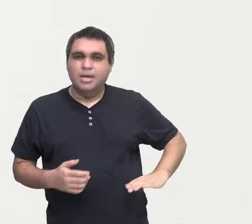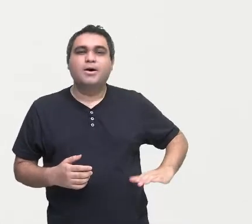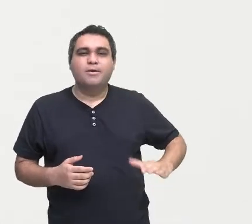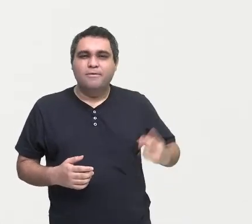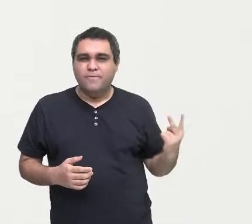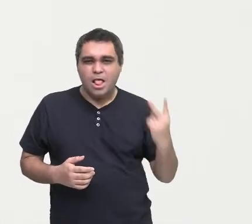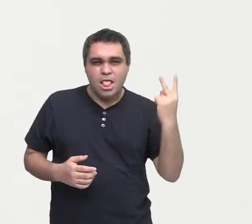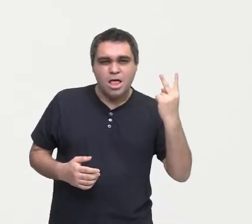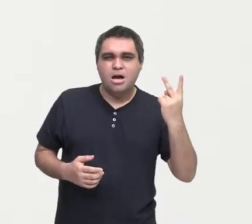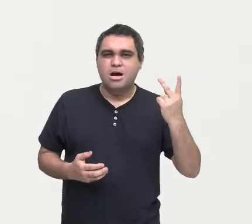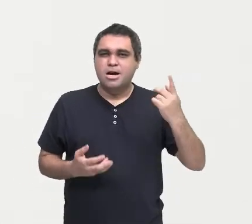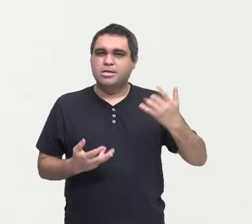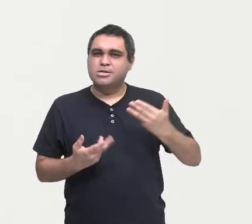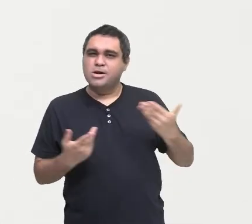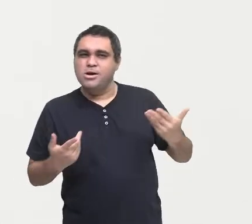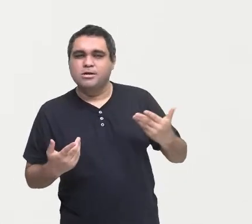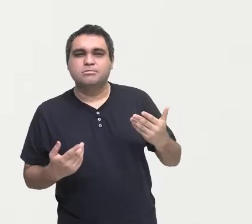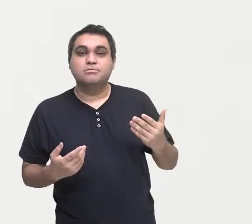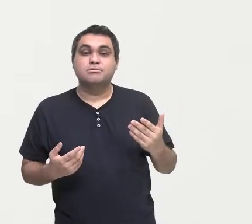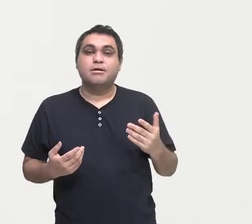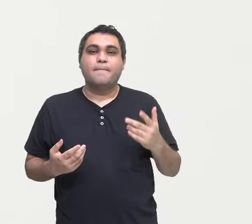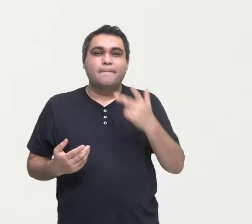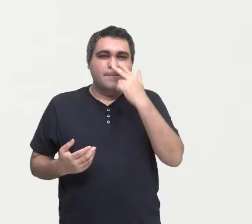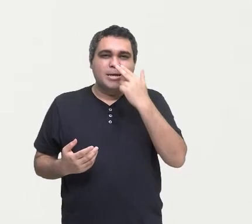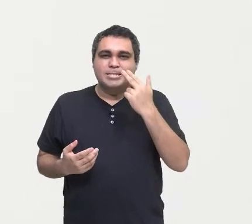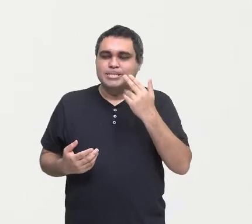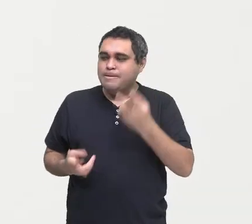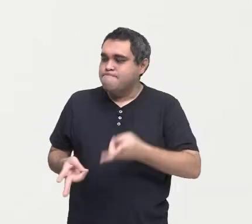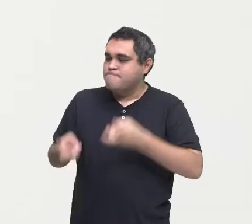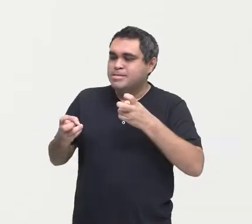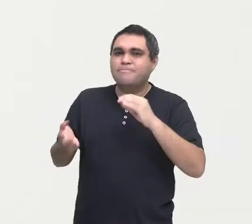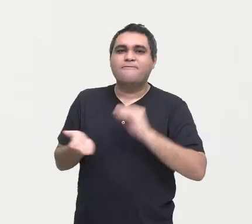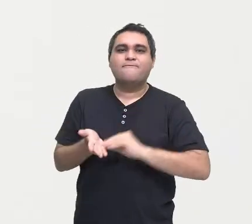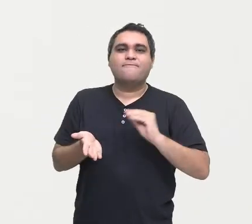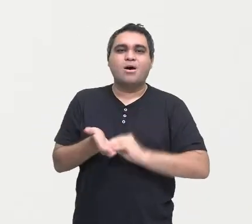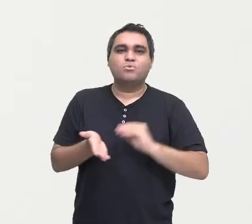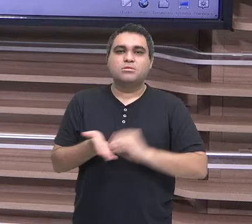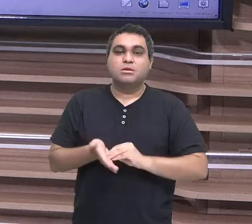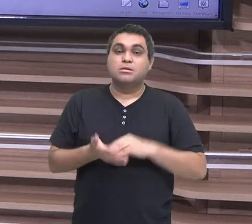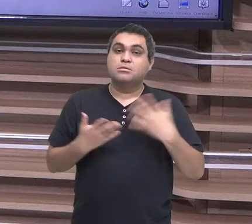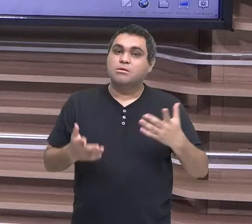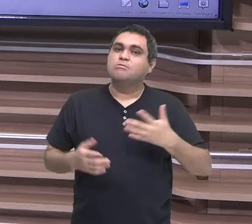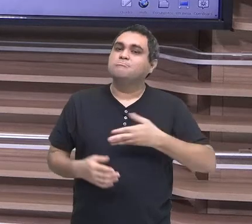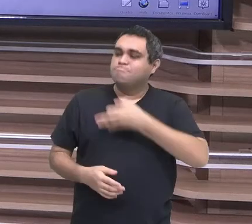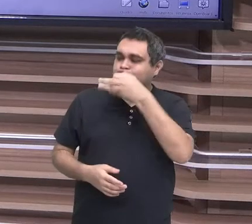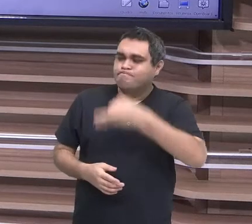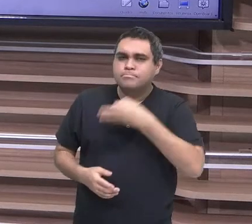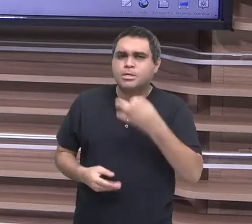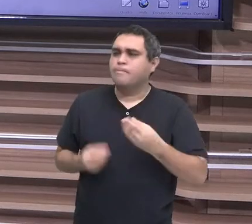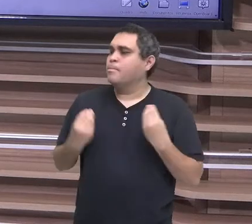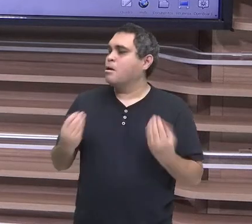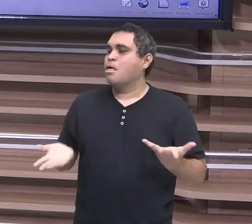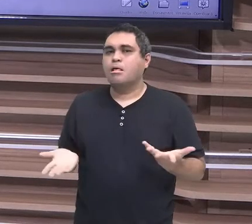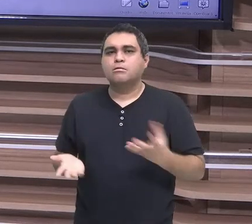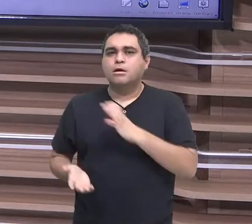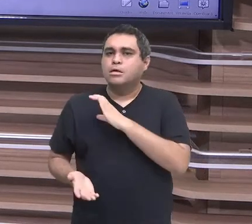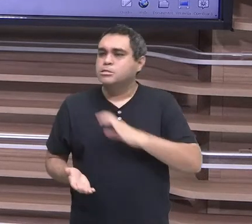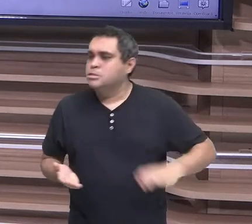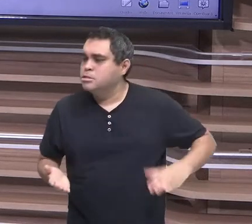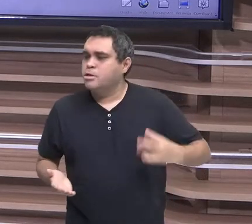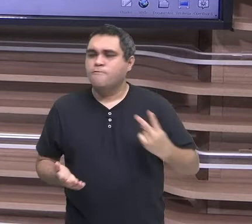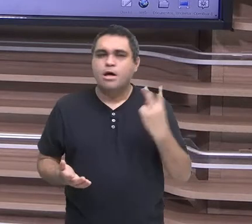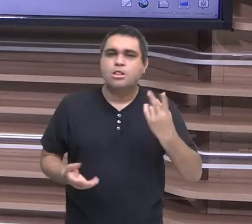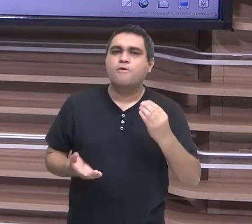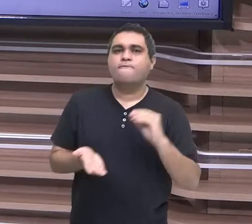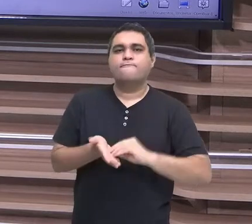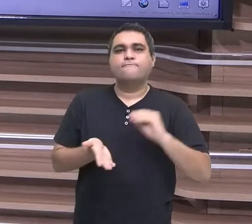é moralizante, ele vai condenar o abandono dos valores cristãos, tanto pelos nobres, quanto ali pelos padres, pela